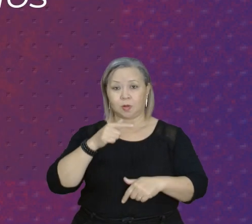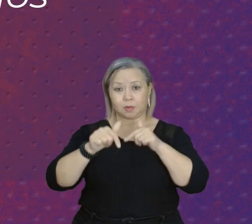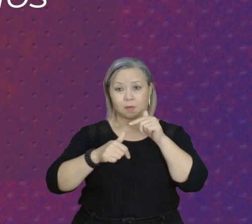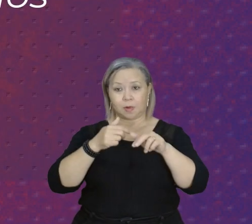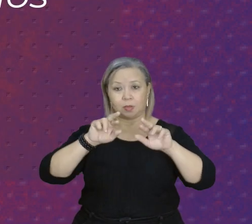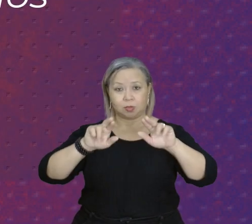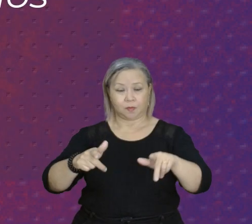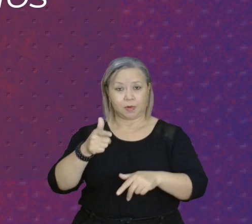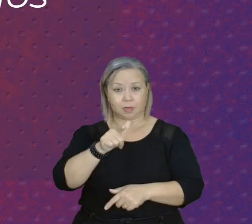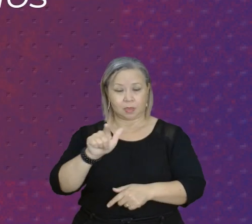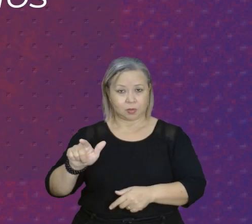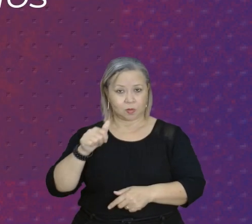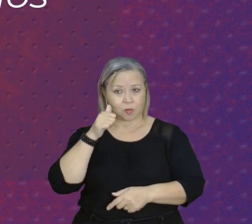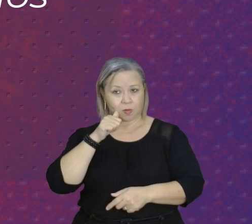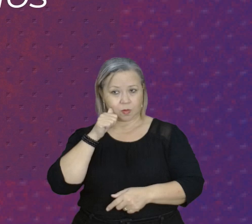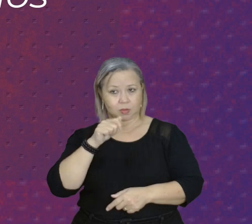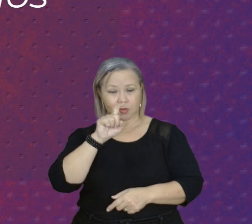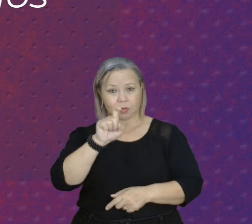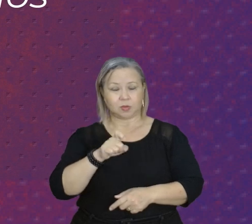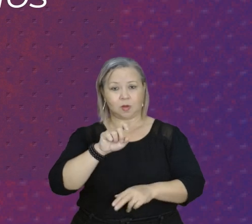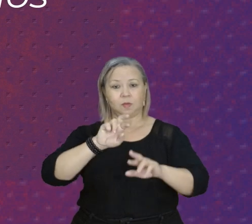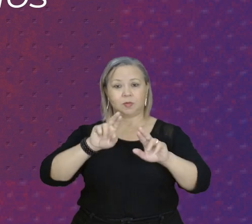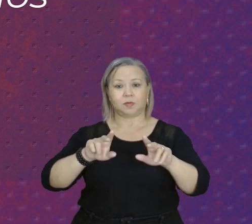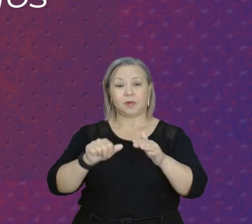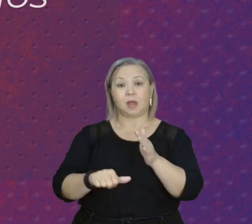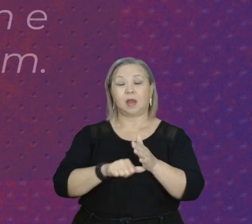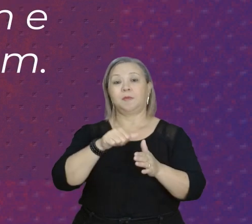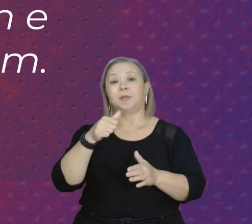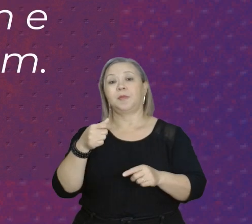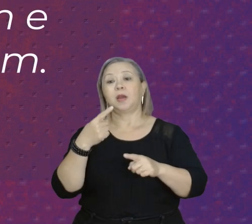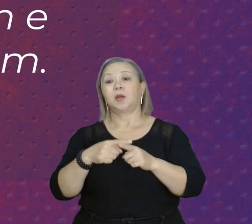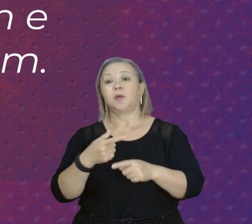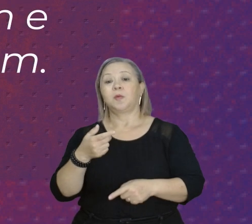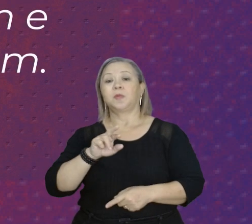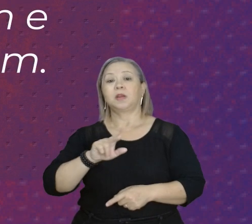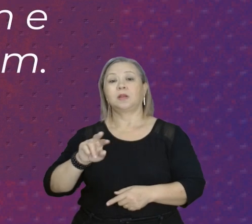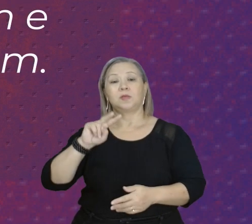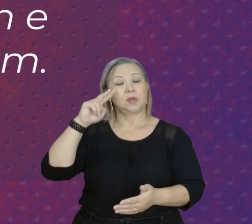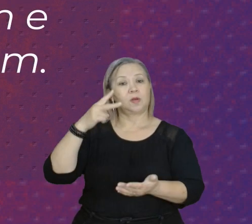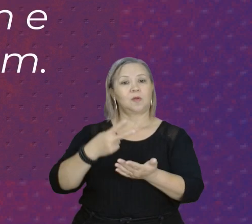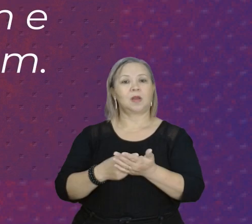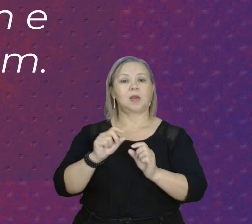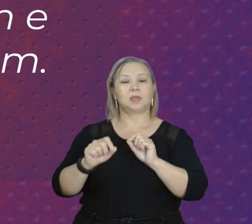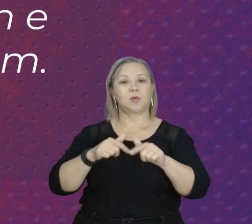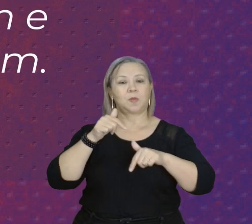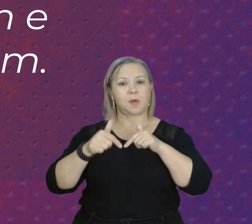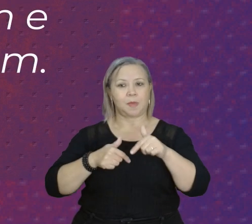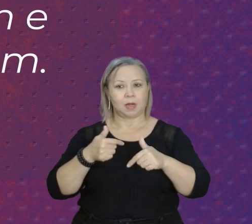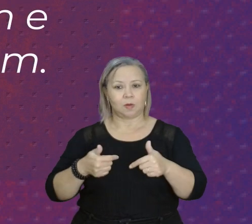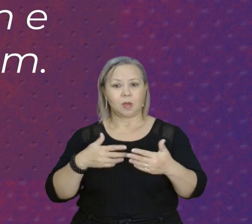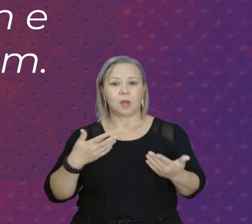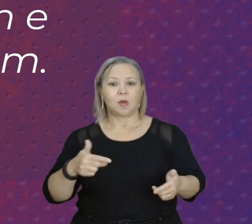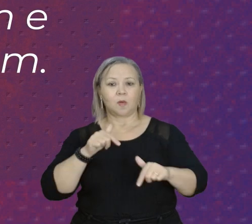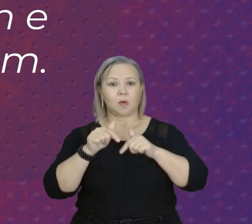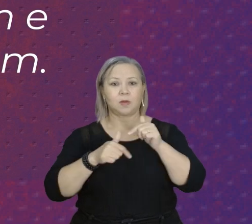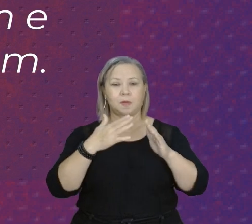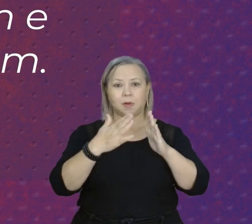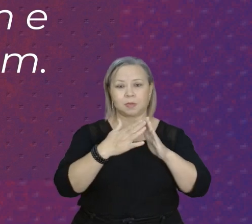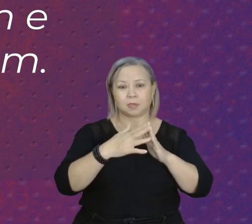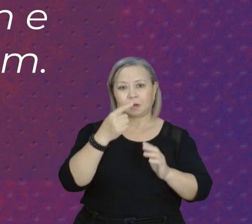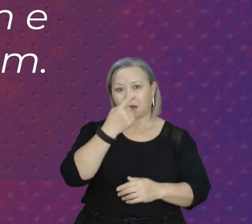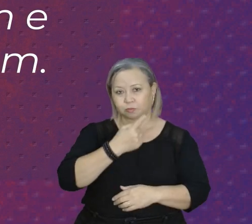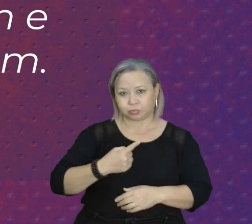das outras. Somos diferentes, em primeiro lugar, porque não nos reconhecem como trabalhadoras quando trabalhamos em casa